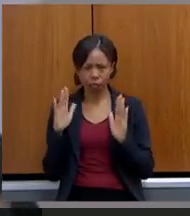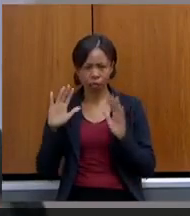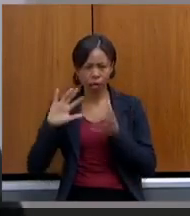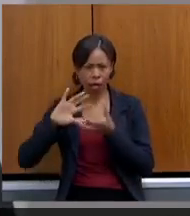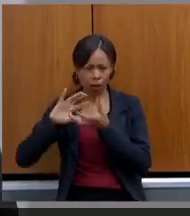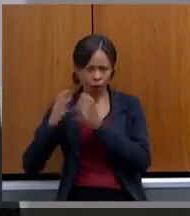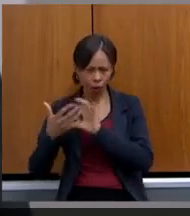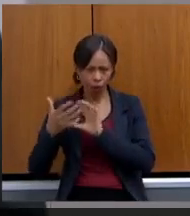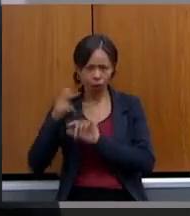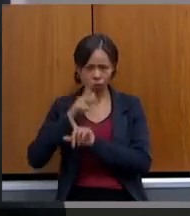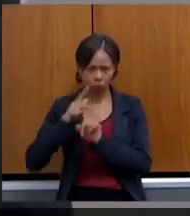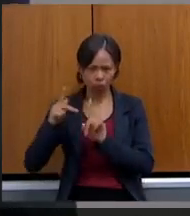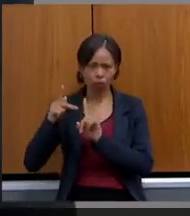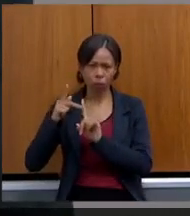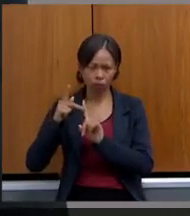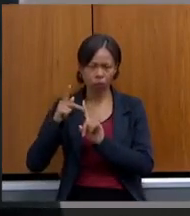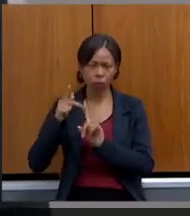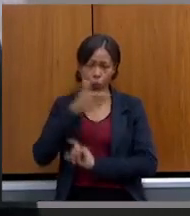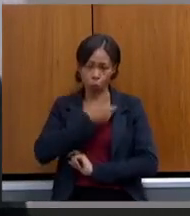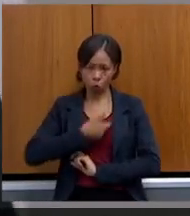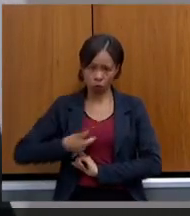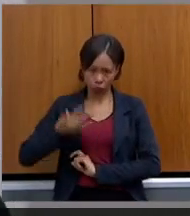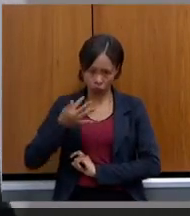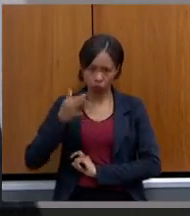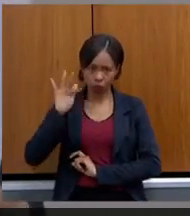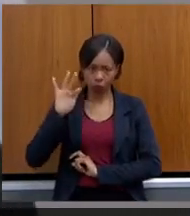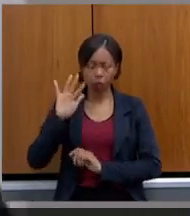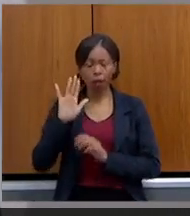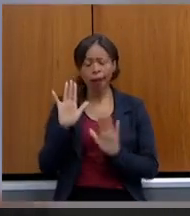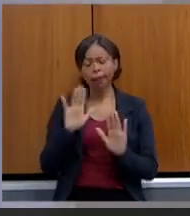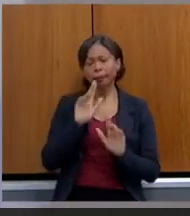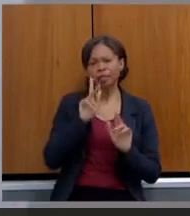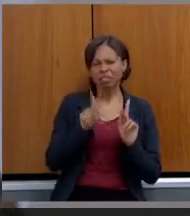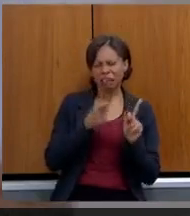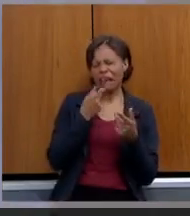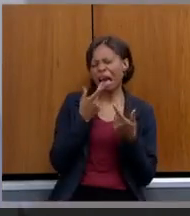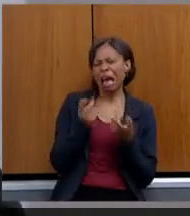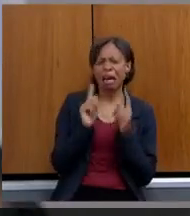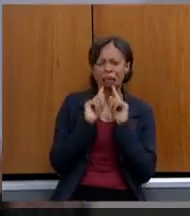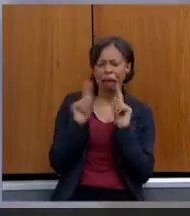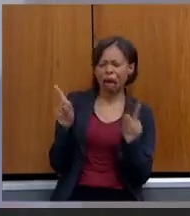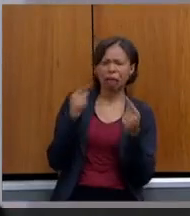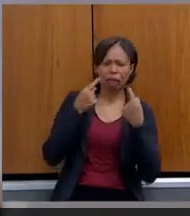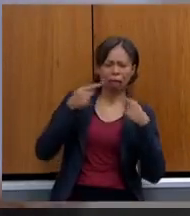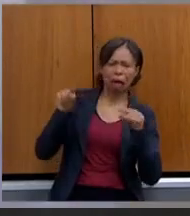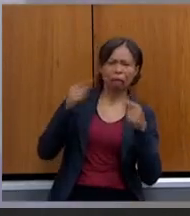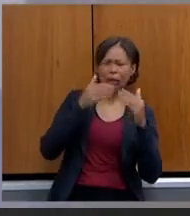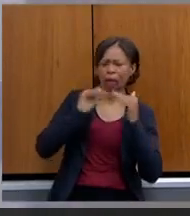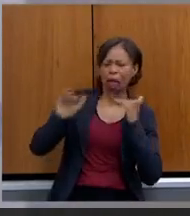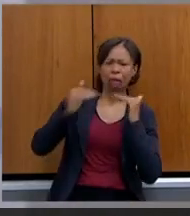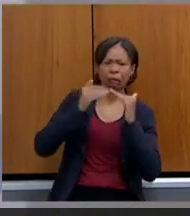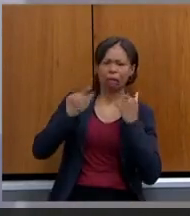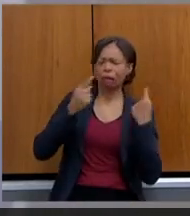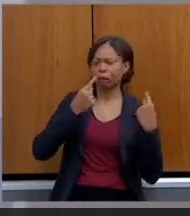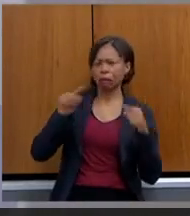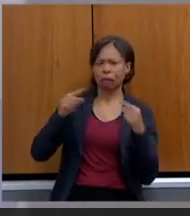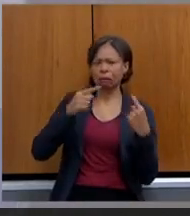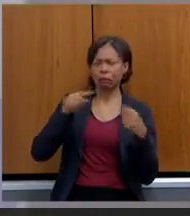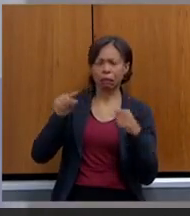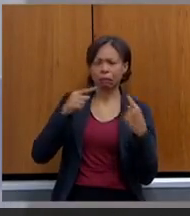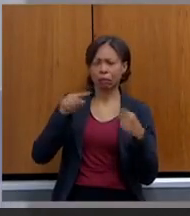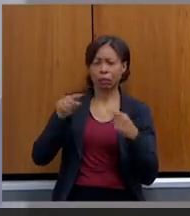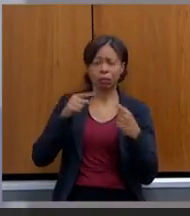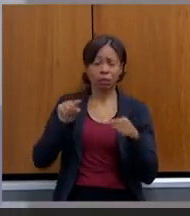mesmo no governo federal muita gente virava e falava não só contra sou contra só contra seu contra né